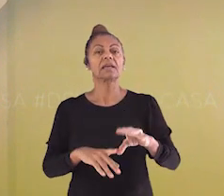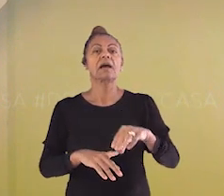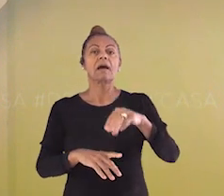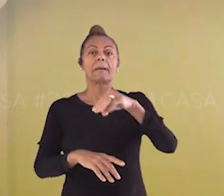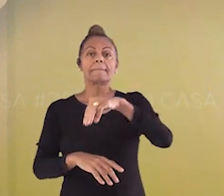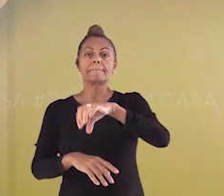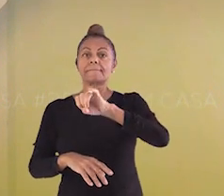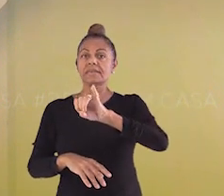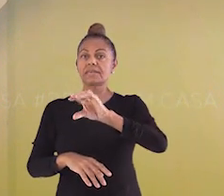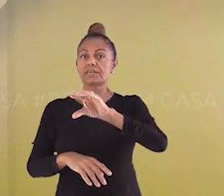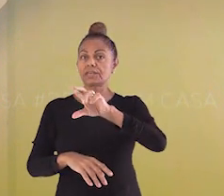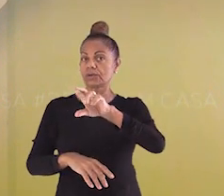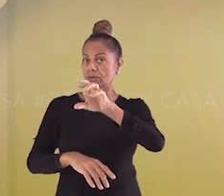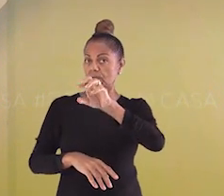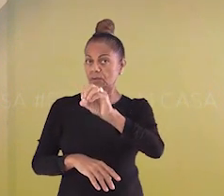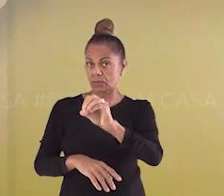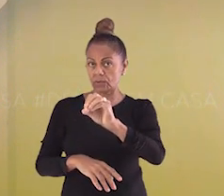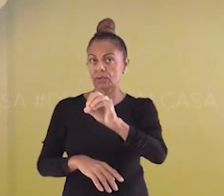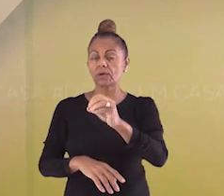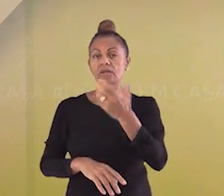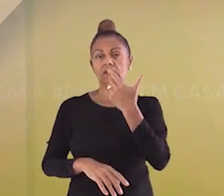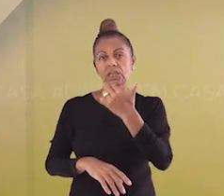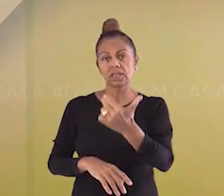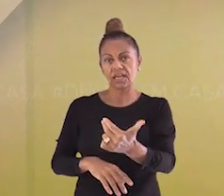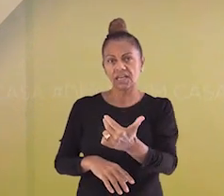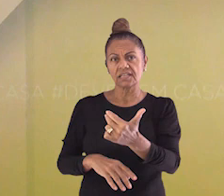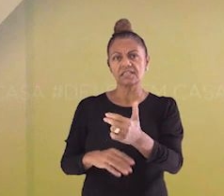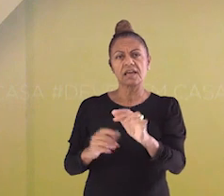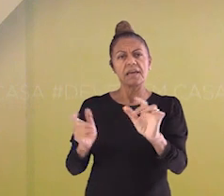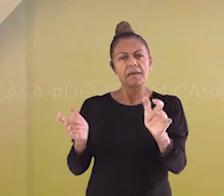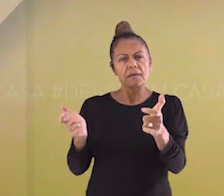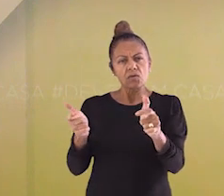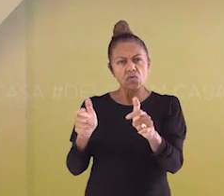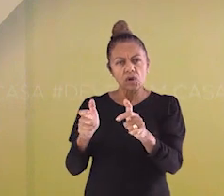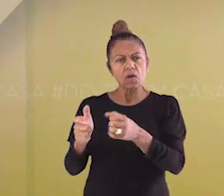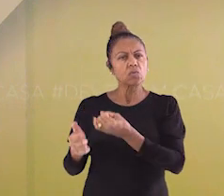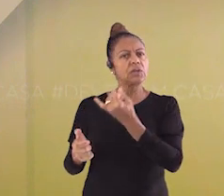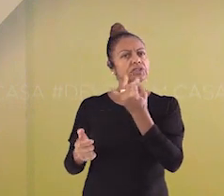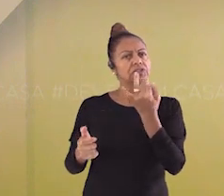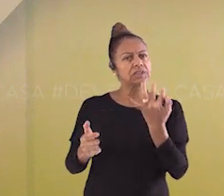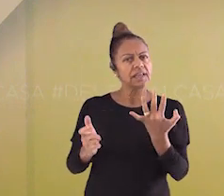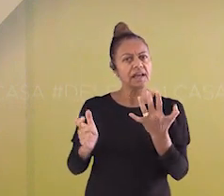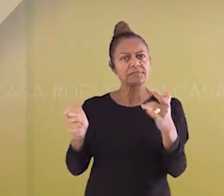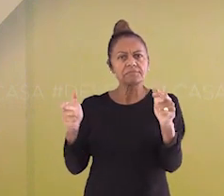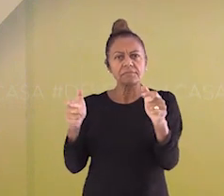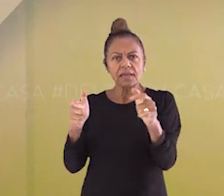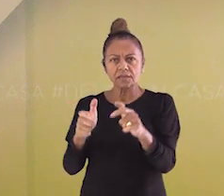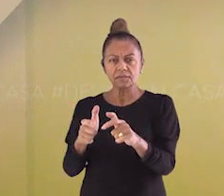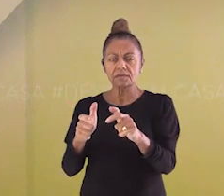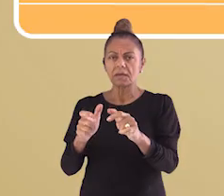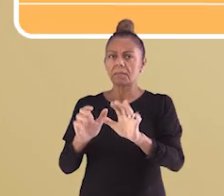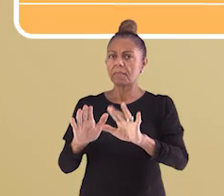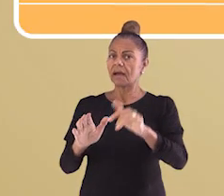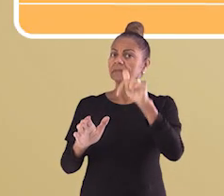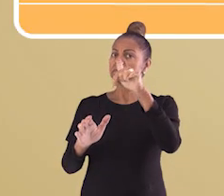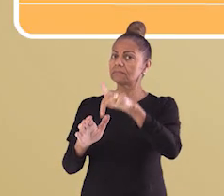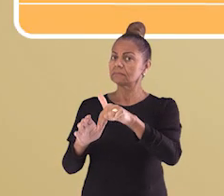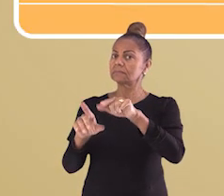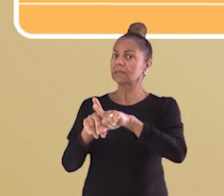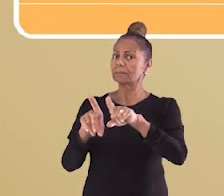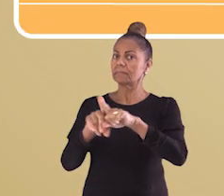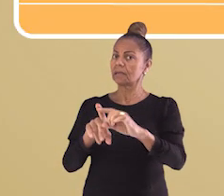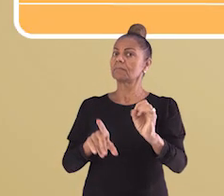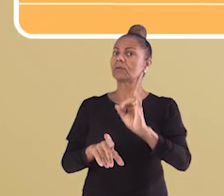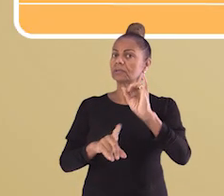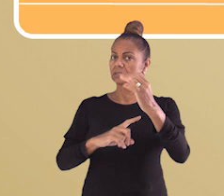quantidade, mas não é por isso que eles são menos importantes. Se a gente deixa de consumir, nós adquirimos problema de saúde. E nós temos